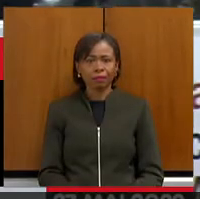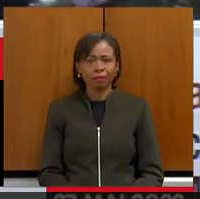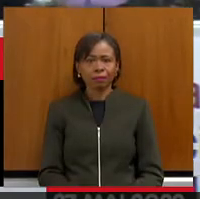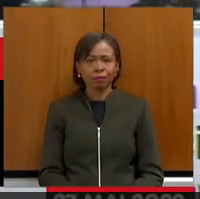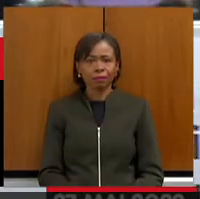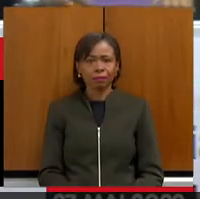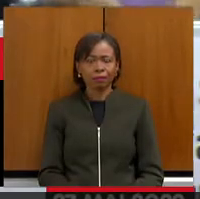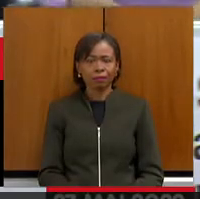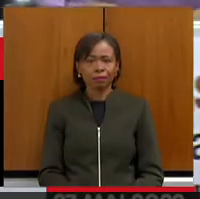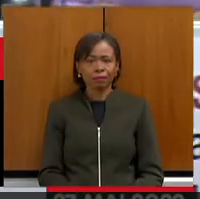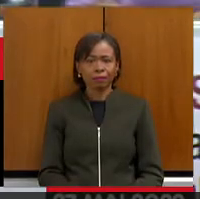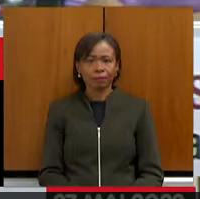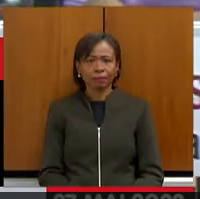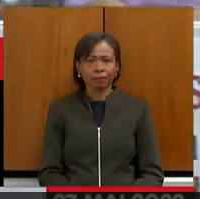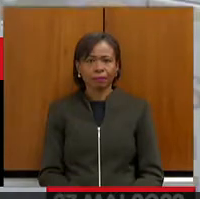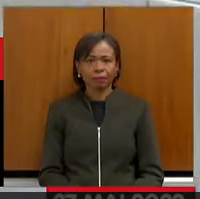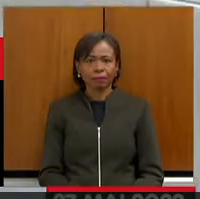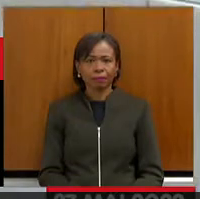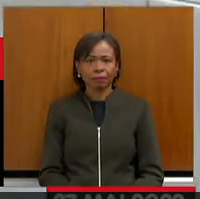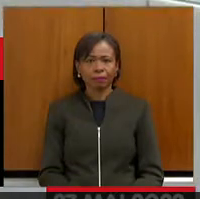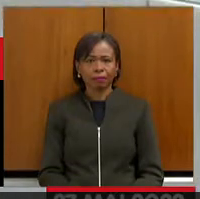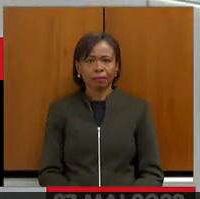E aí